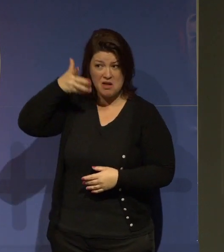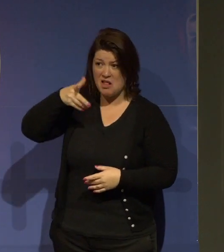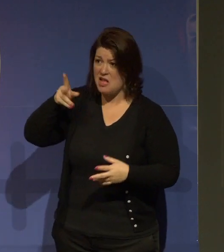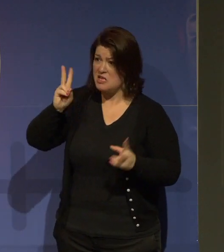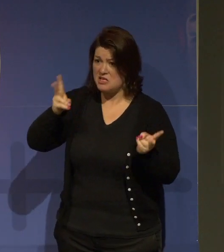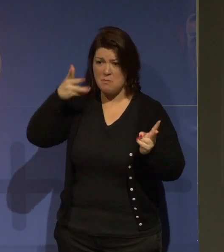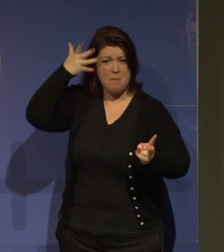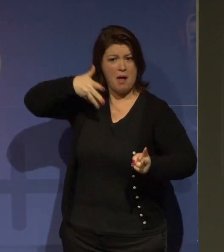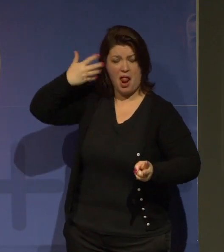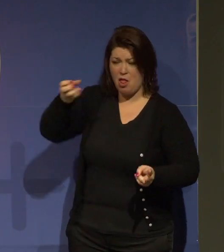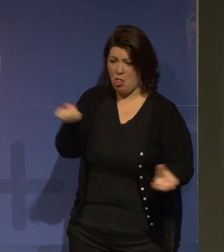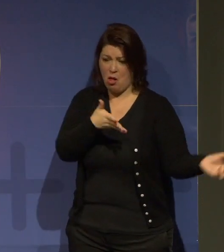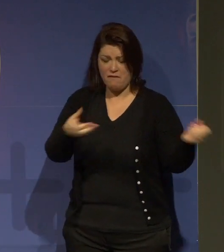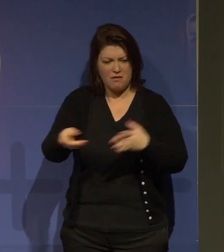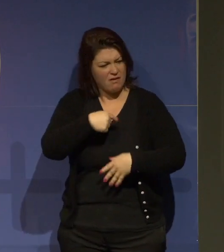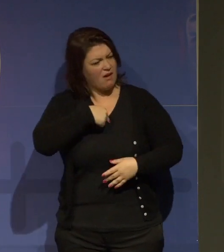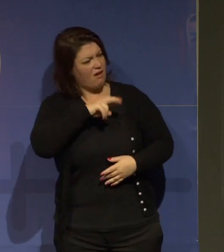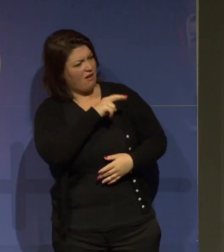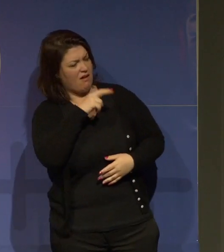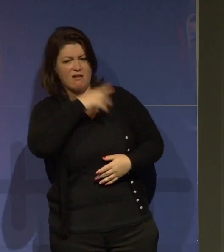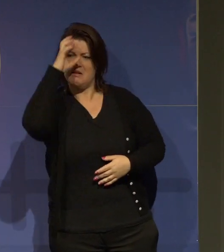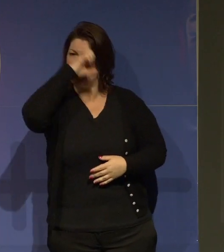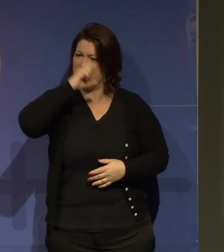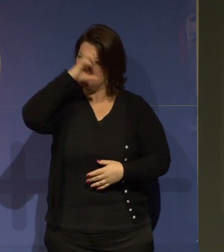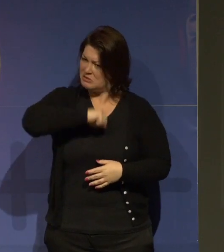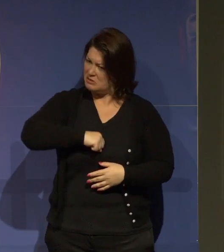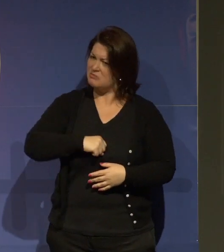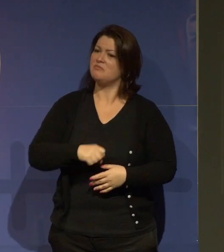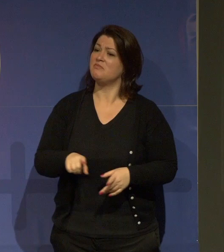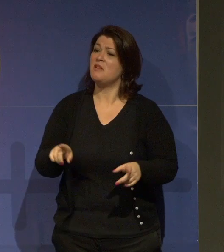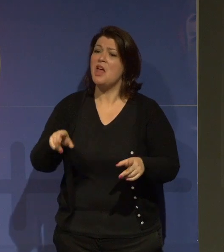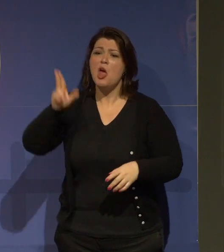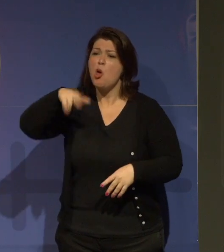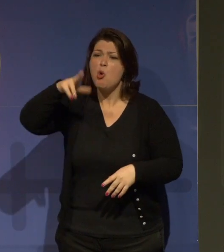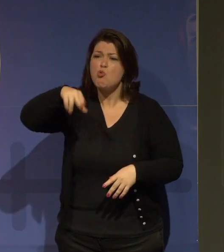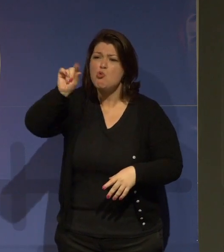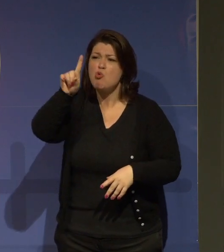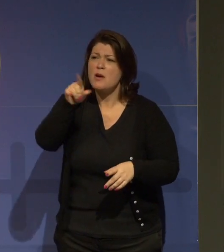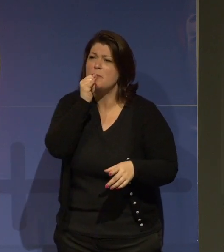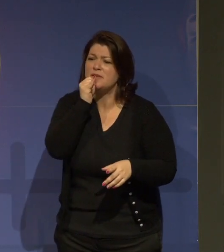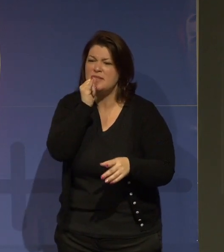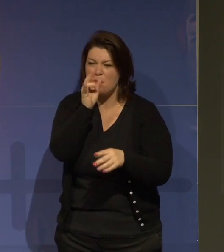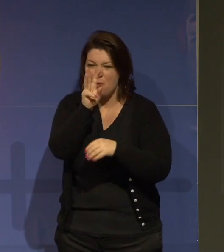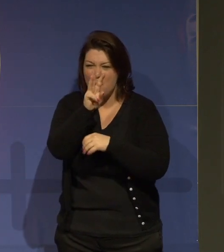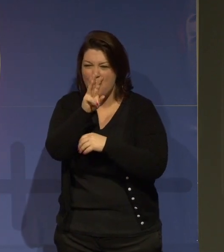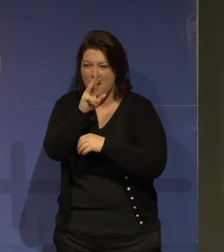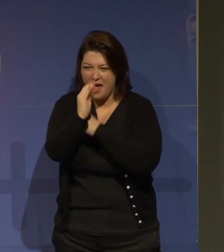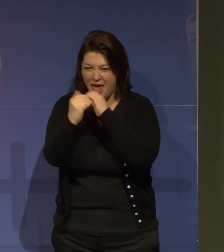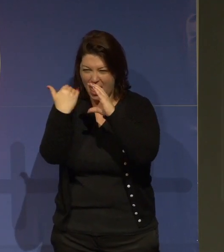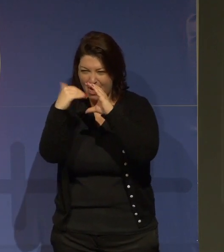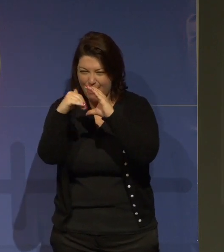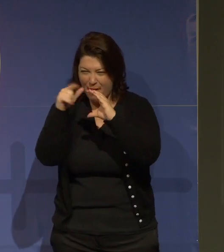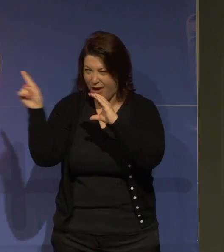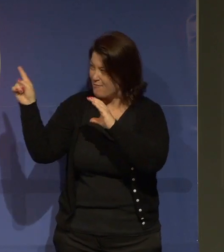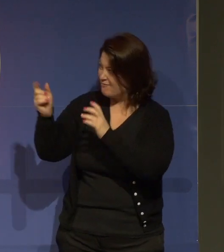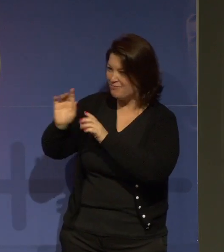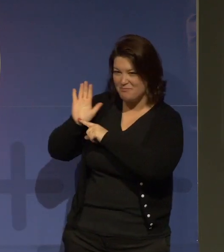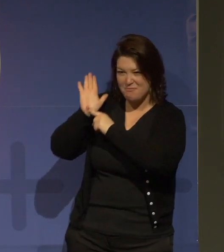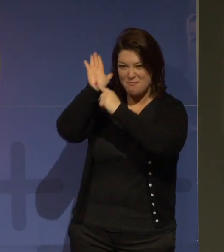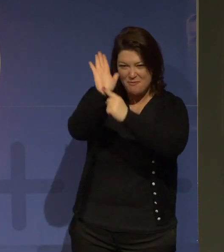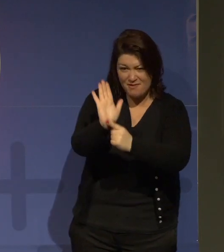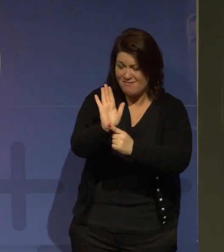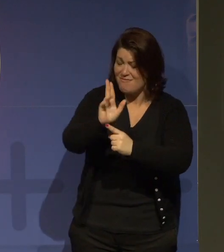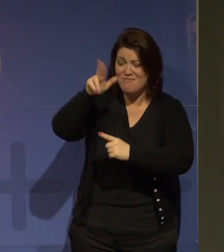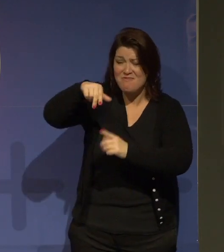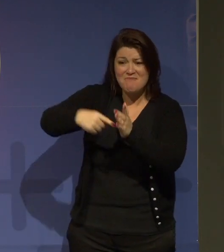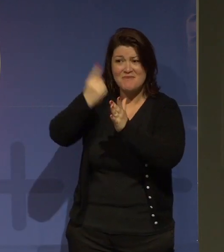já vi o Reinaldo falando dezenas de vezes, eu nunca tinha visto aquela tela daquele primeiro e-mail. Então, assim, é